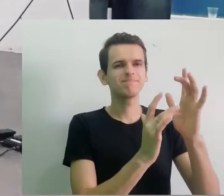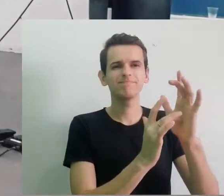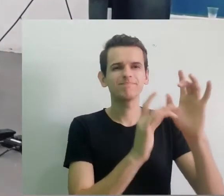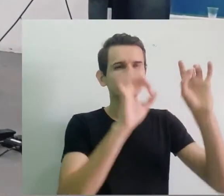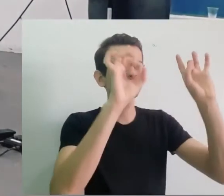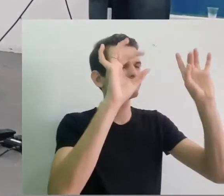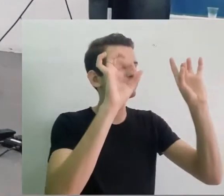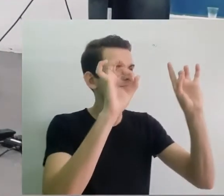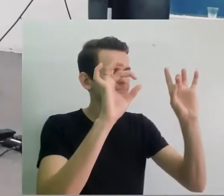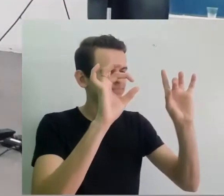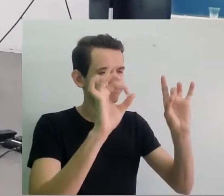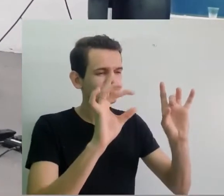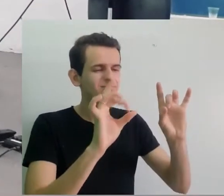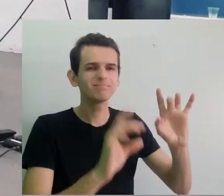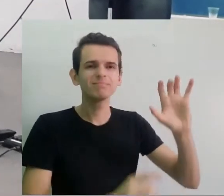Jesus,